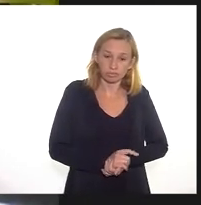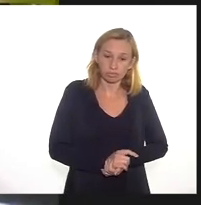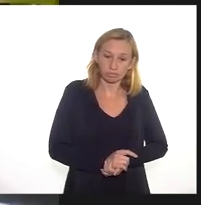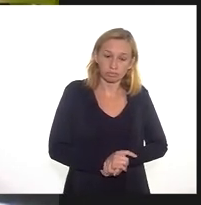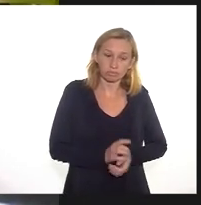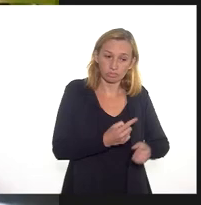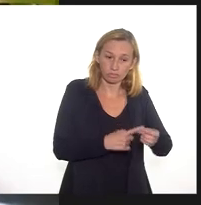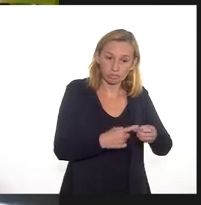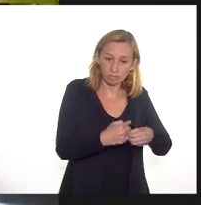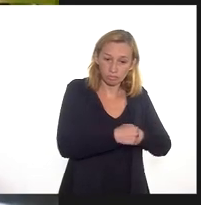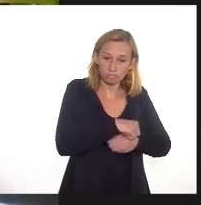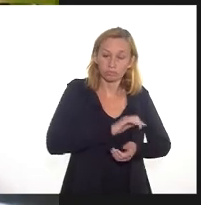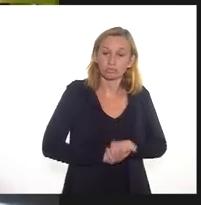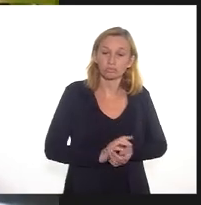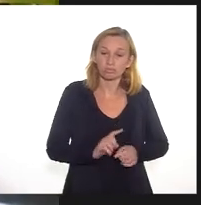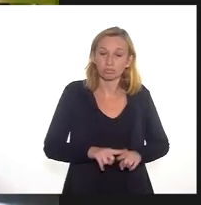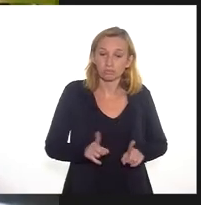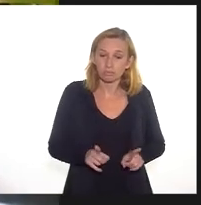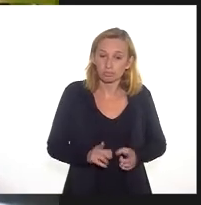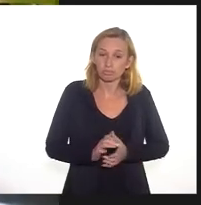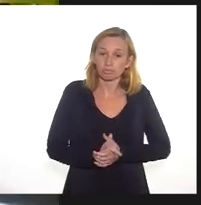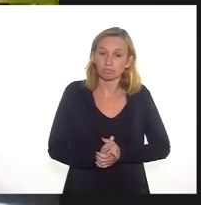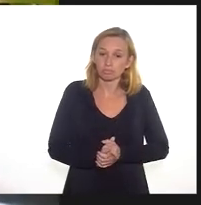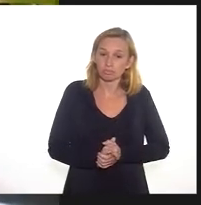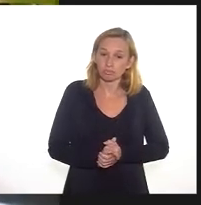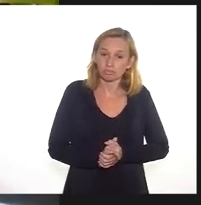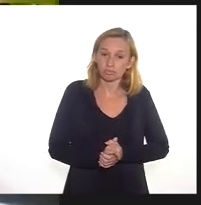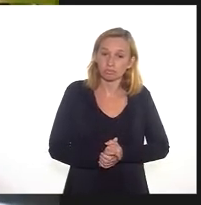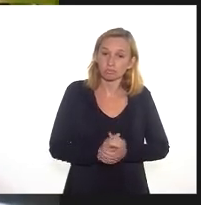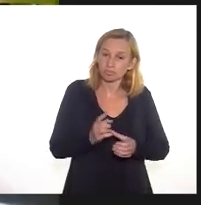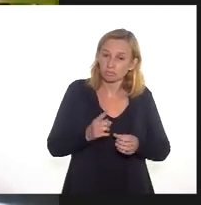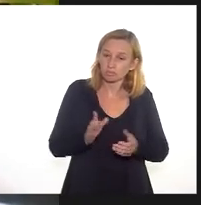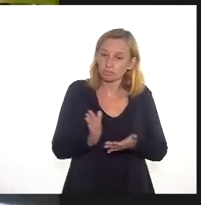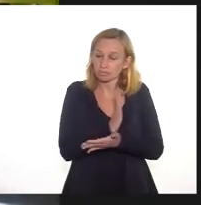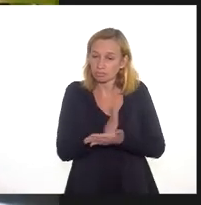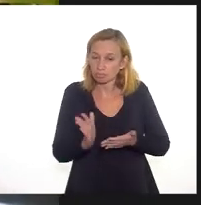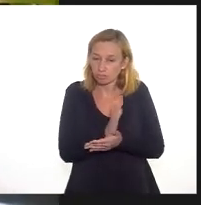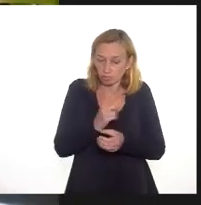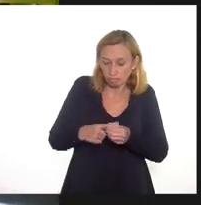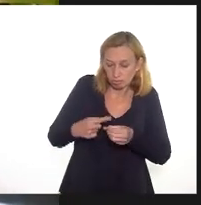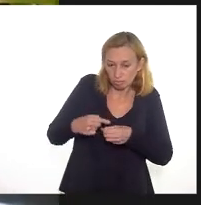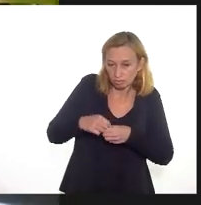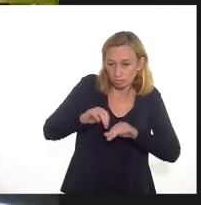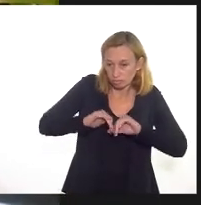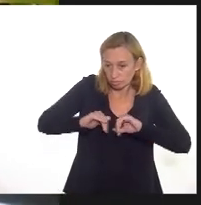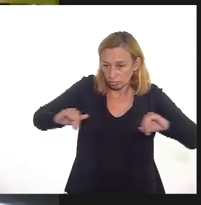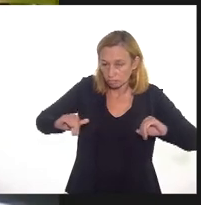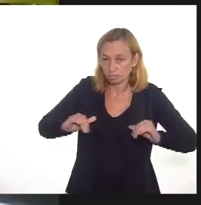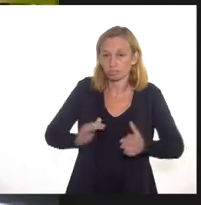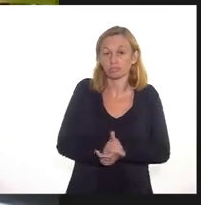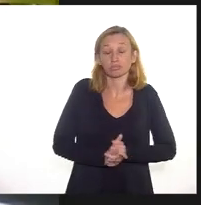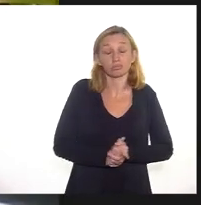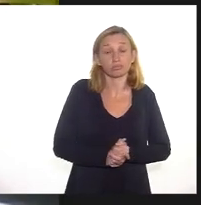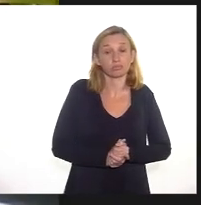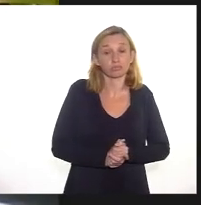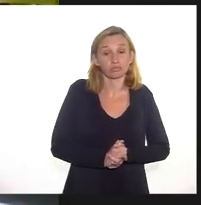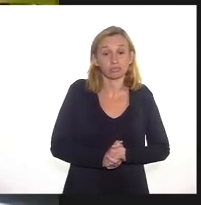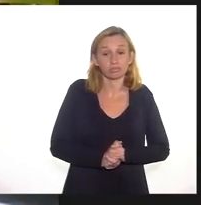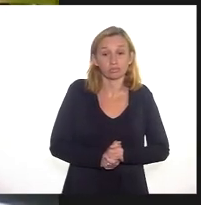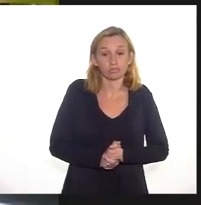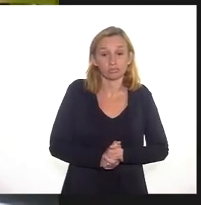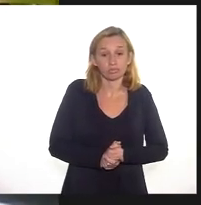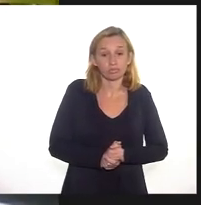de outros municípios, mas deixando muitos municípios pobres de fora. Então, cai a